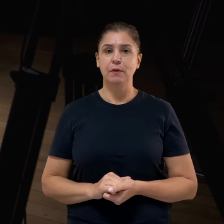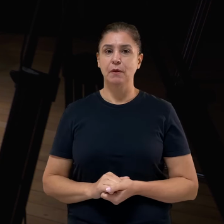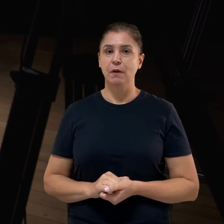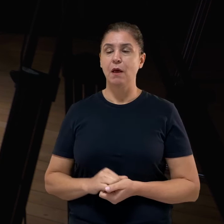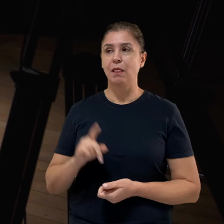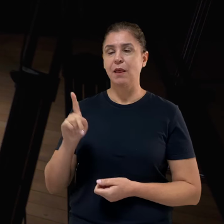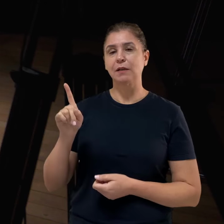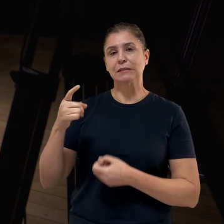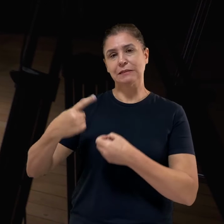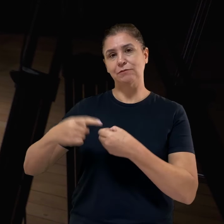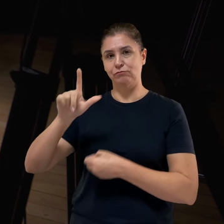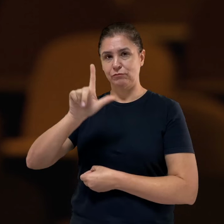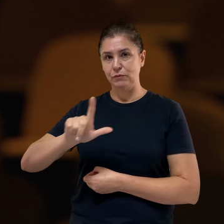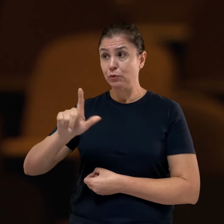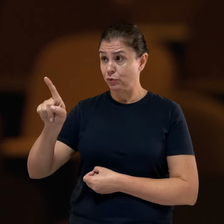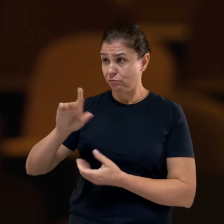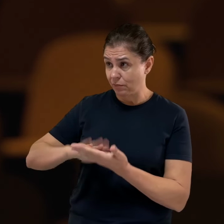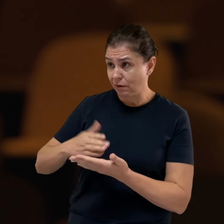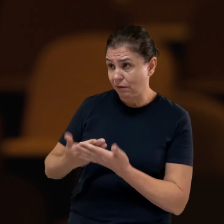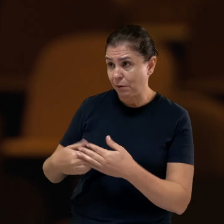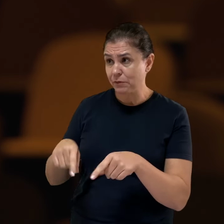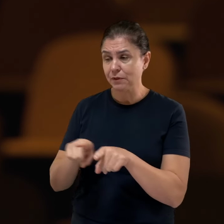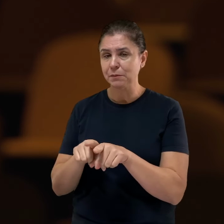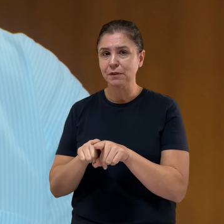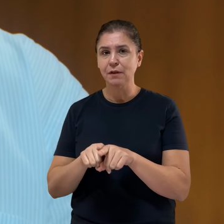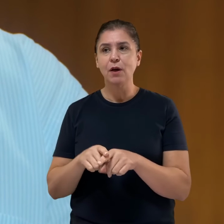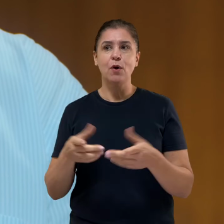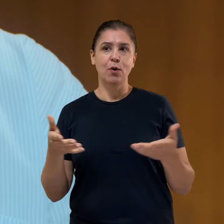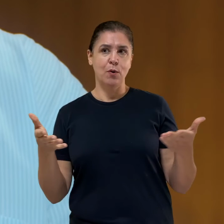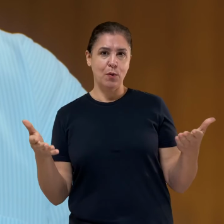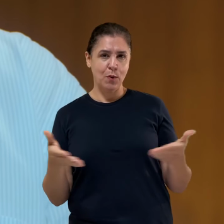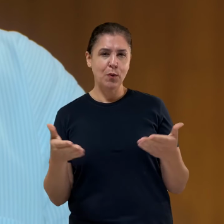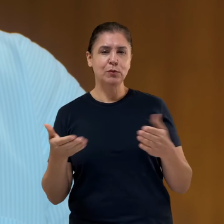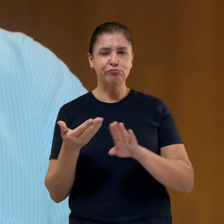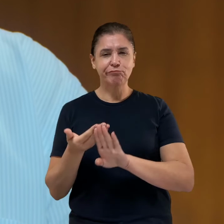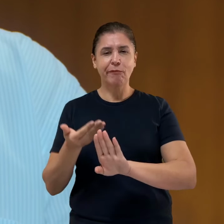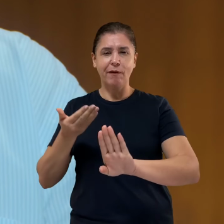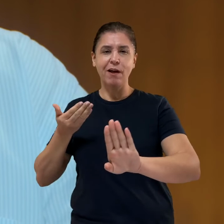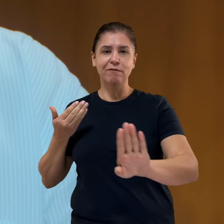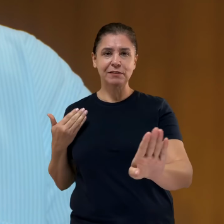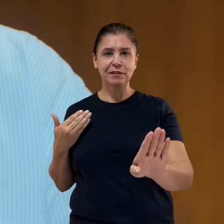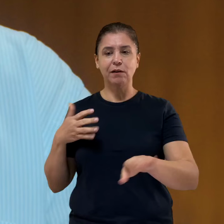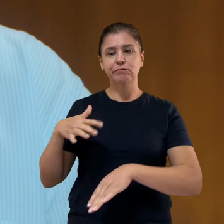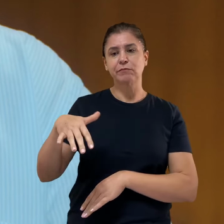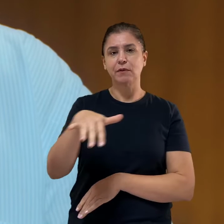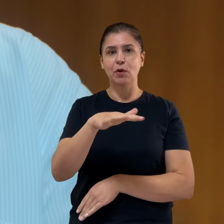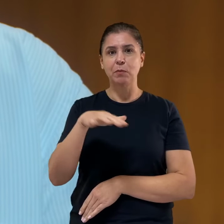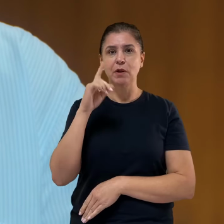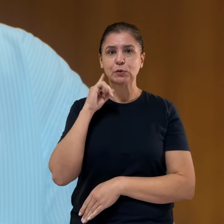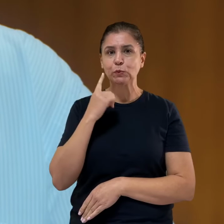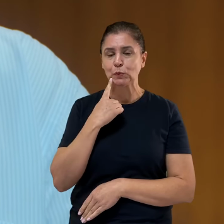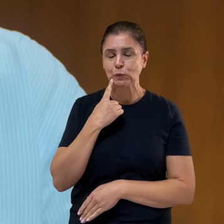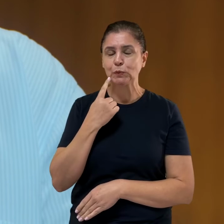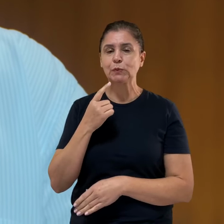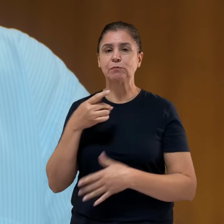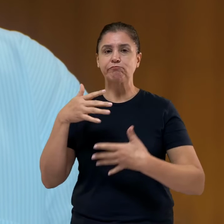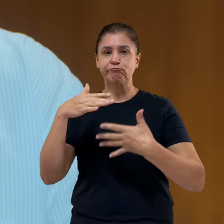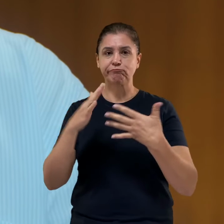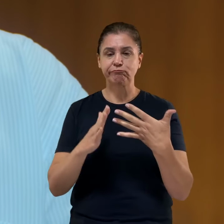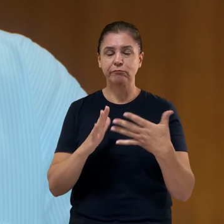na cidade de Londrina. O senhor é intérprete também? Hoje estou um pouco meio afastado da atividade,